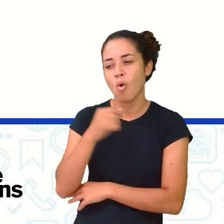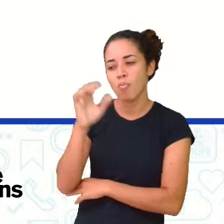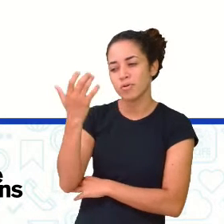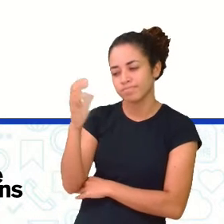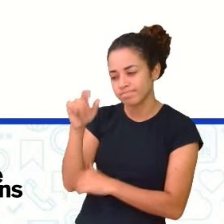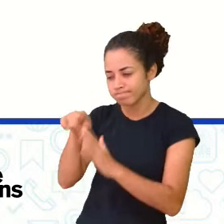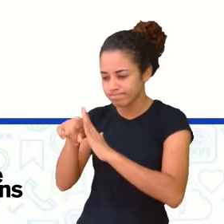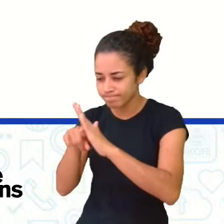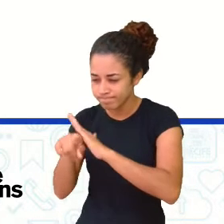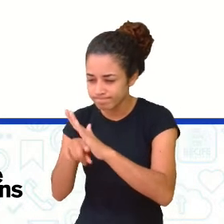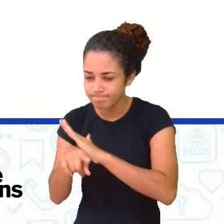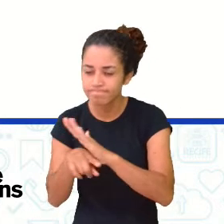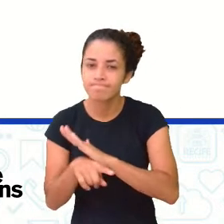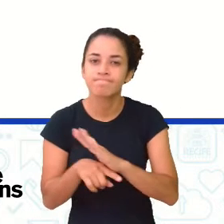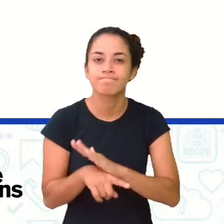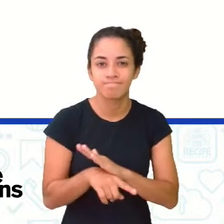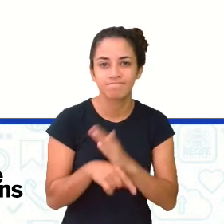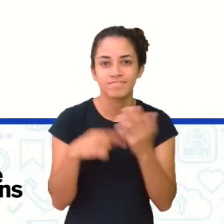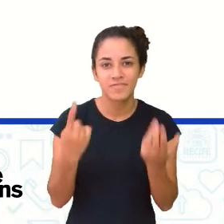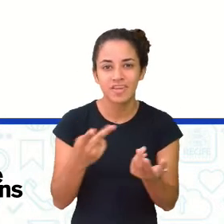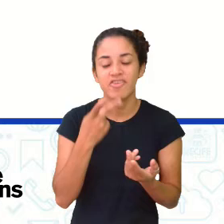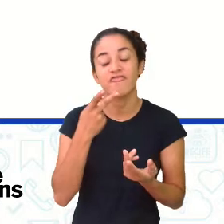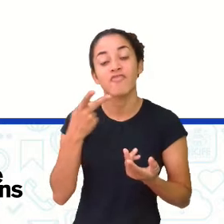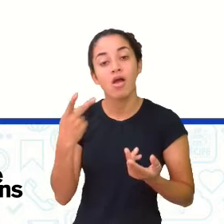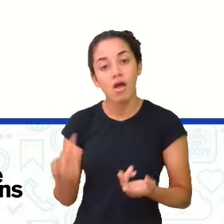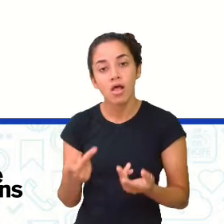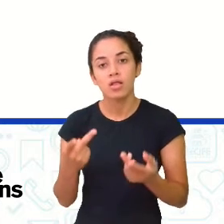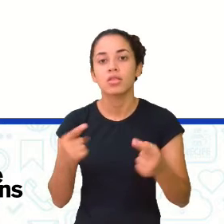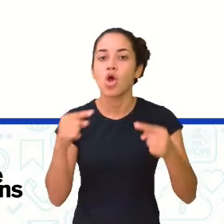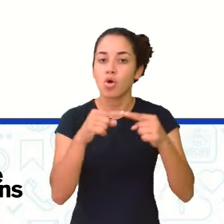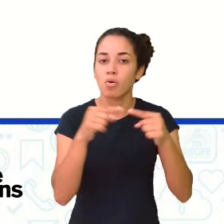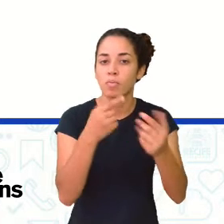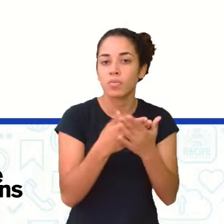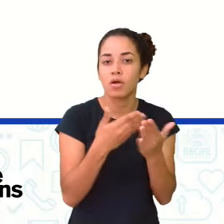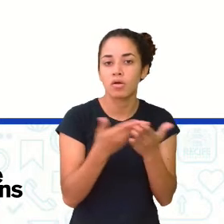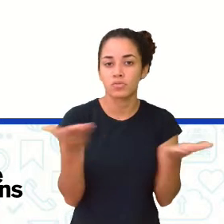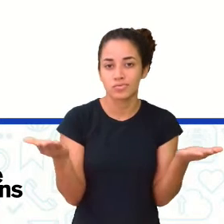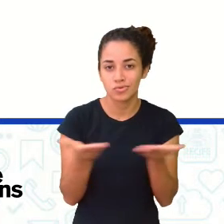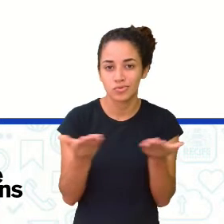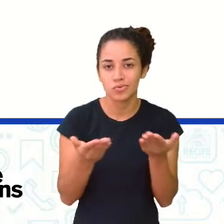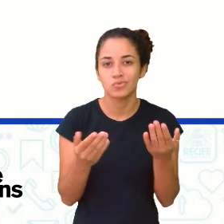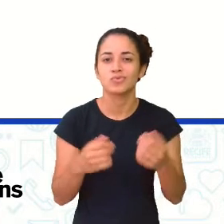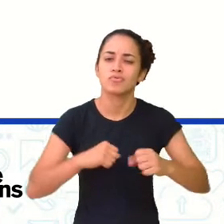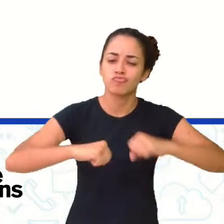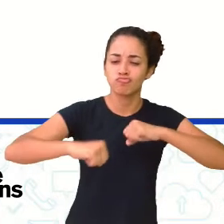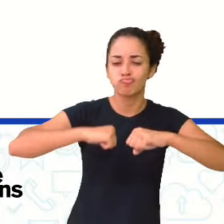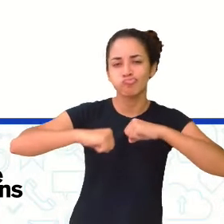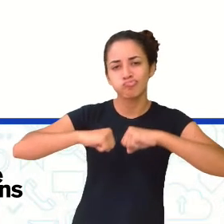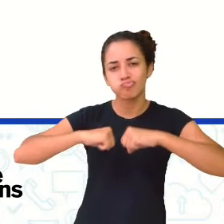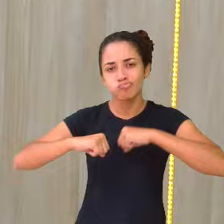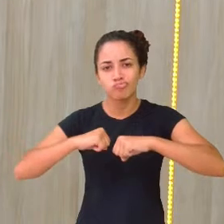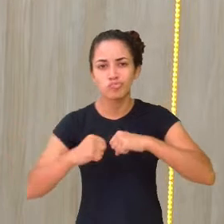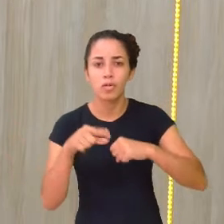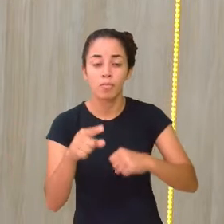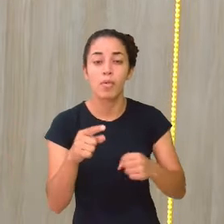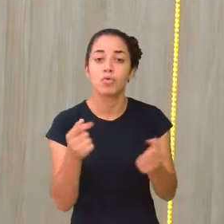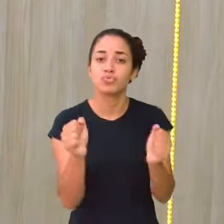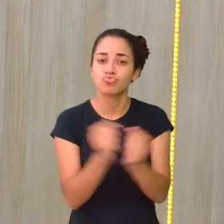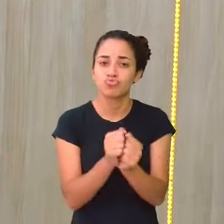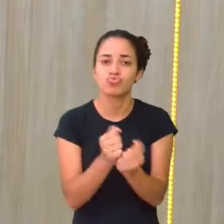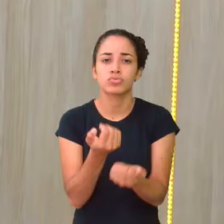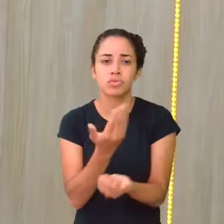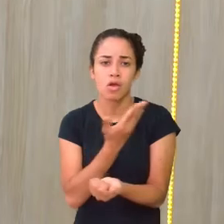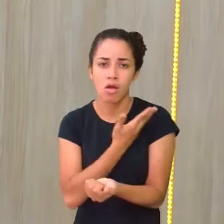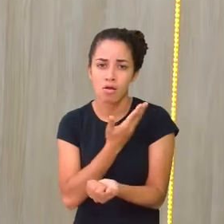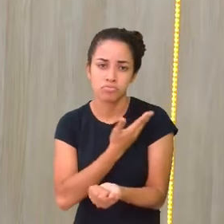ele retrata justamente o que a gente falou na nossa aula de hoje. Debatam aí com os seus